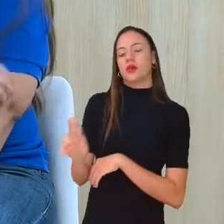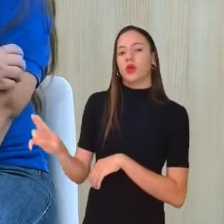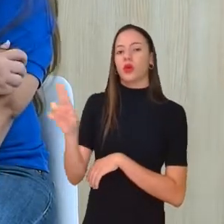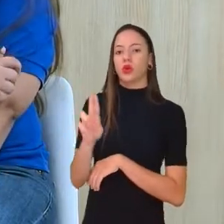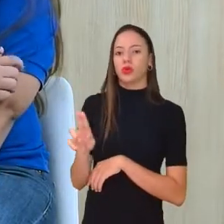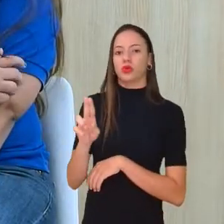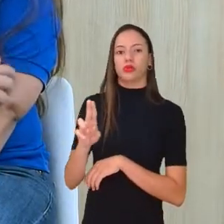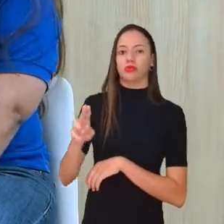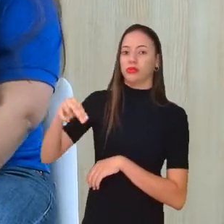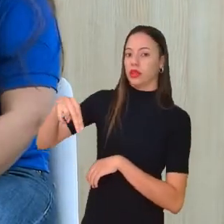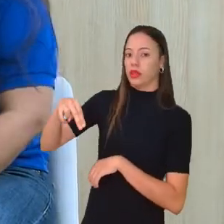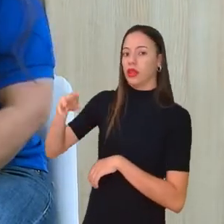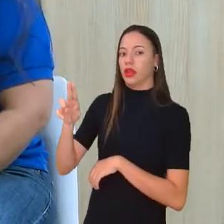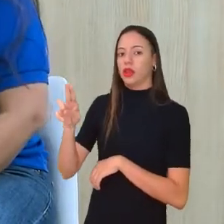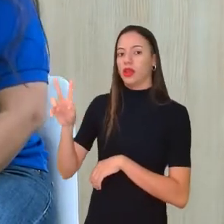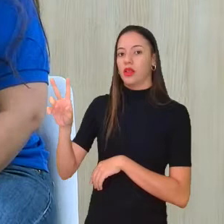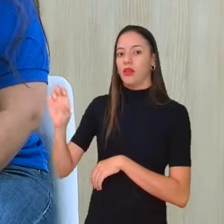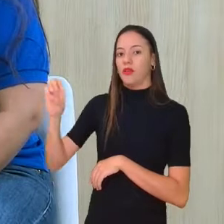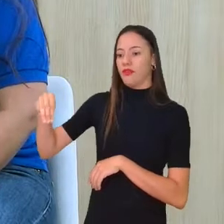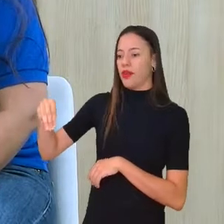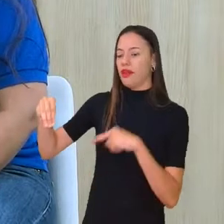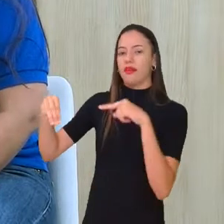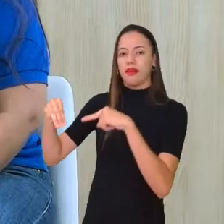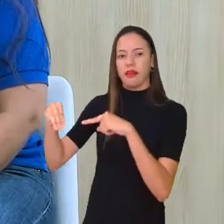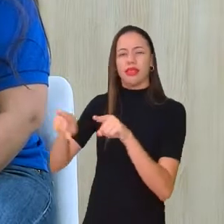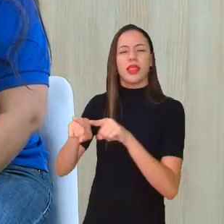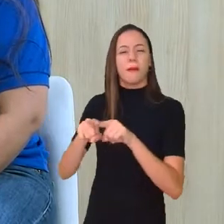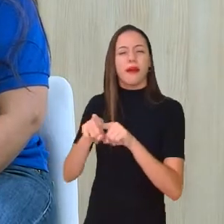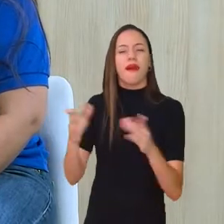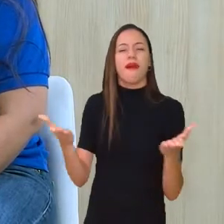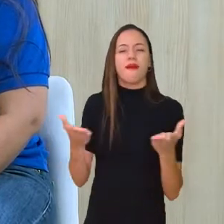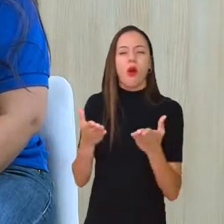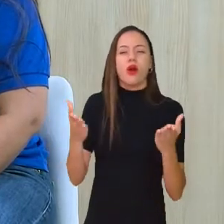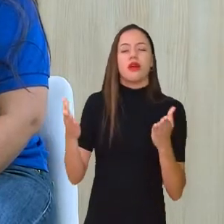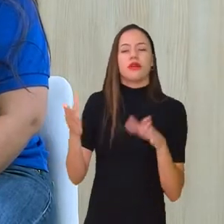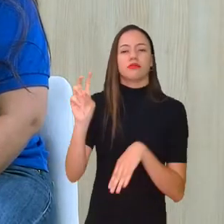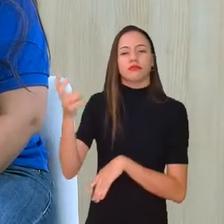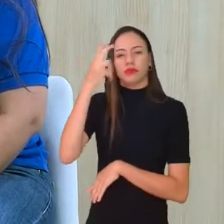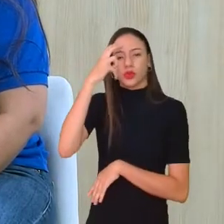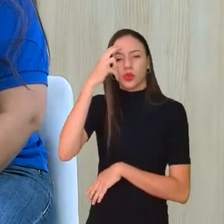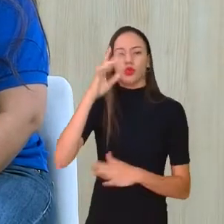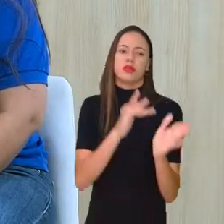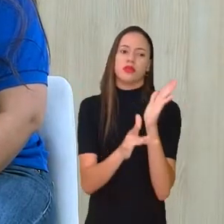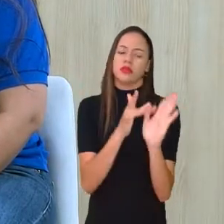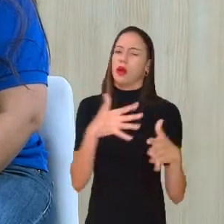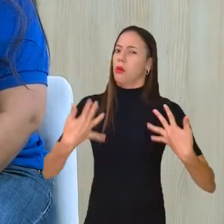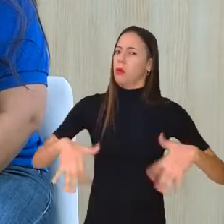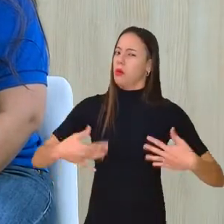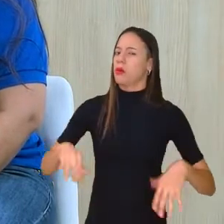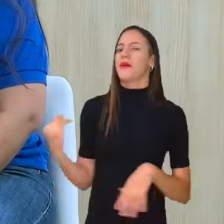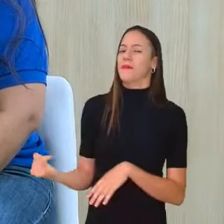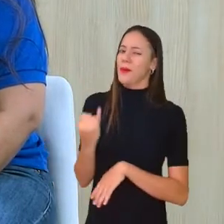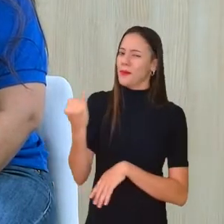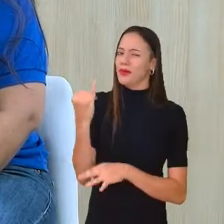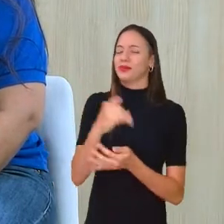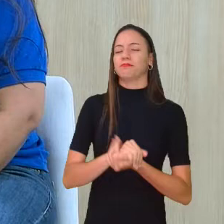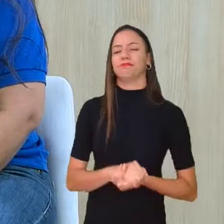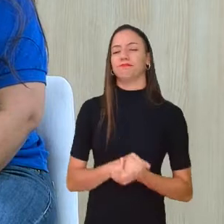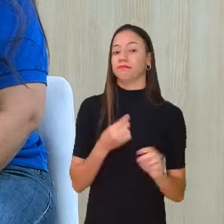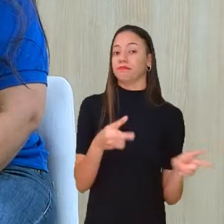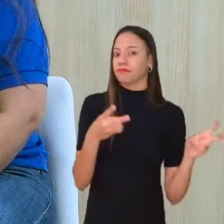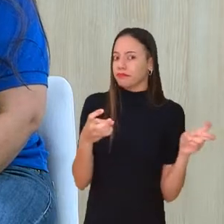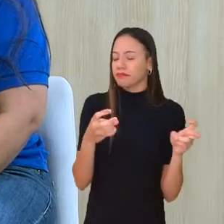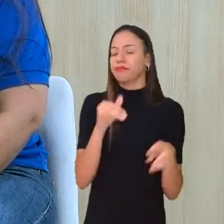de nuvens, para quem utiliza, para essa cultura digital que a gente está inserido, é fundamental, né? Então, a gente percebe,